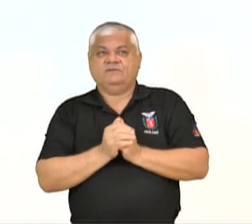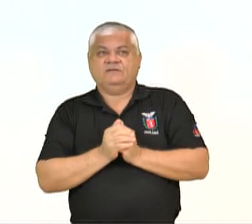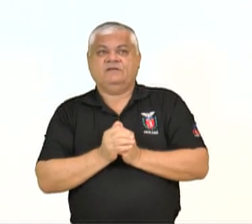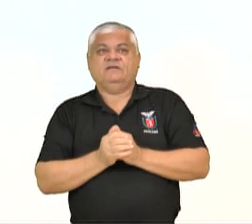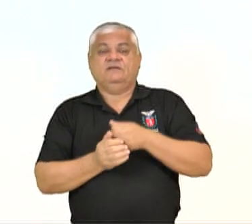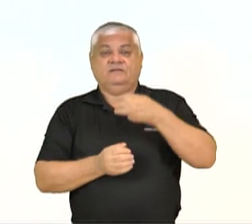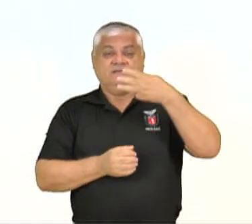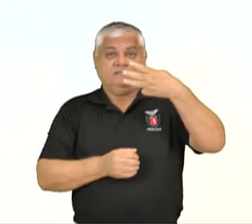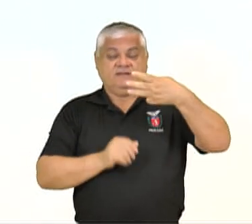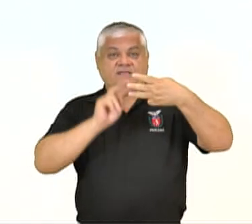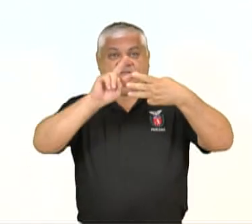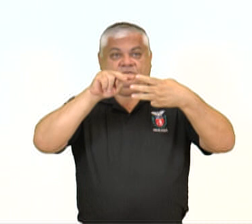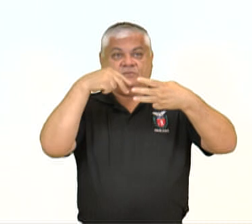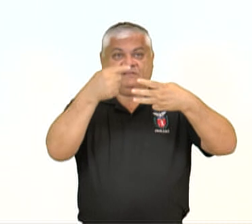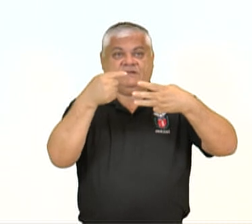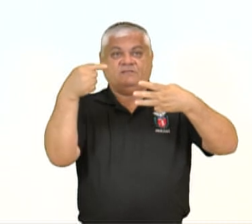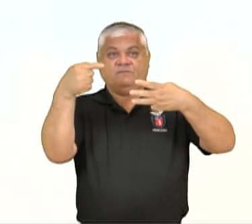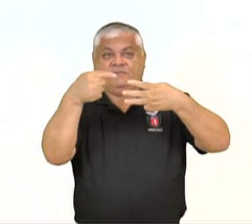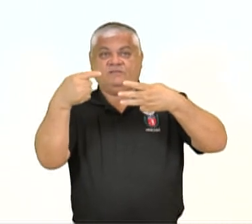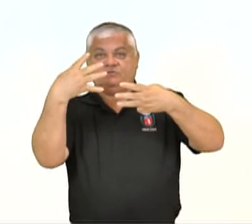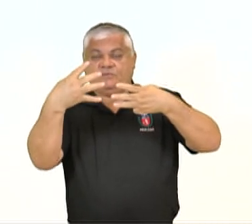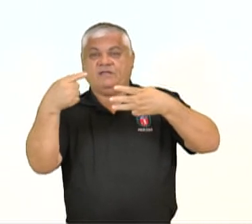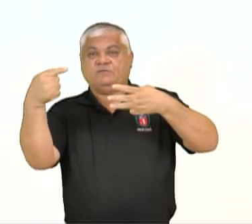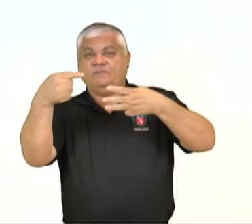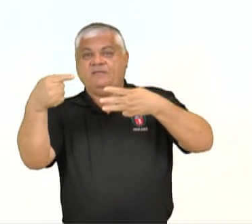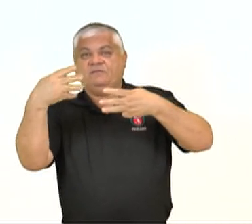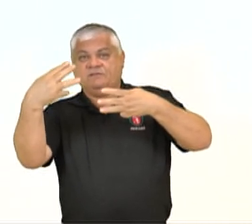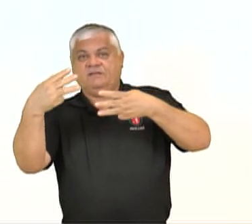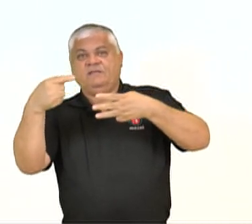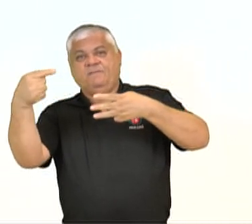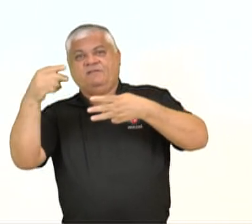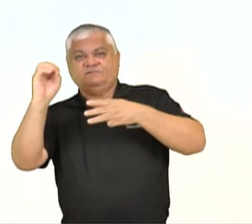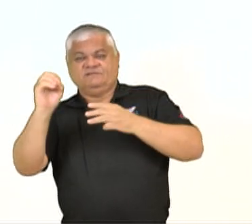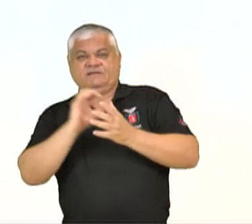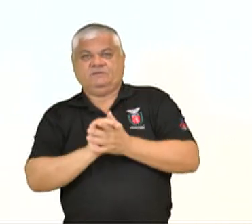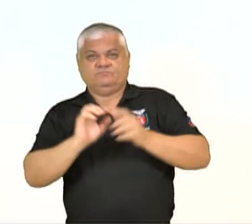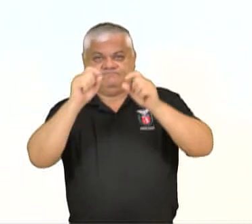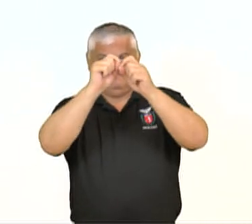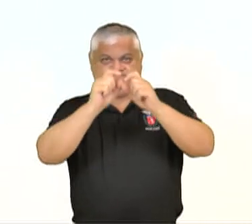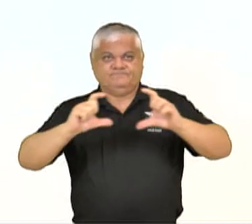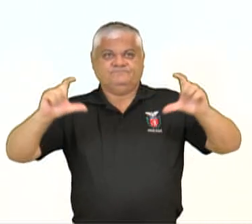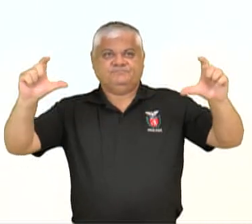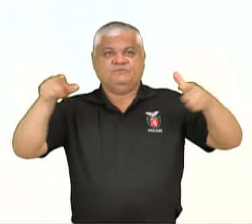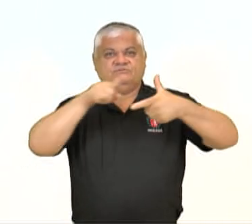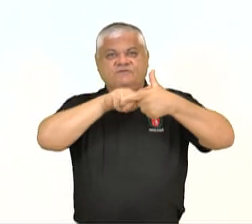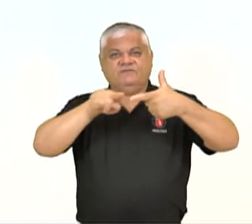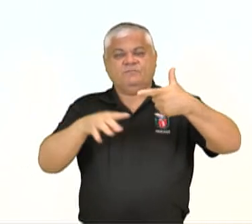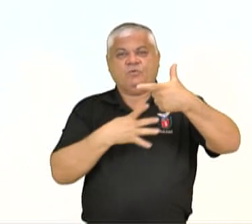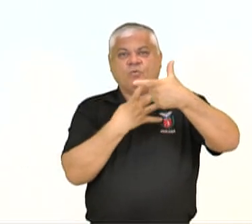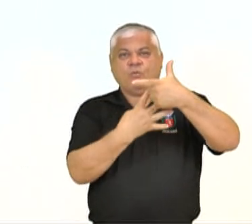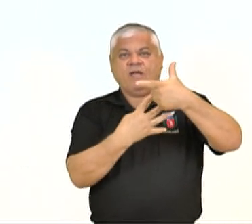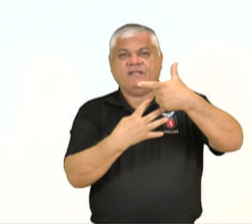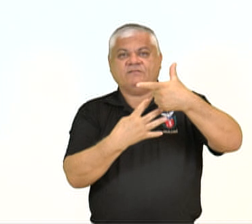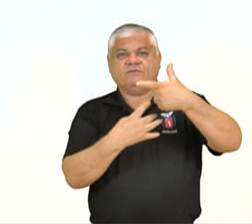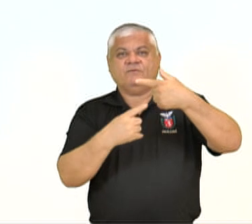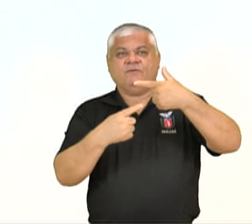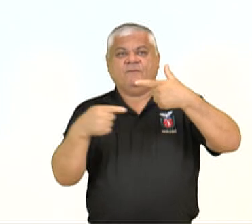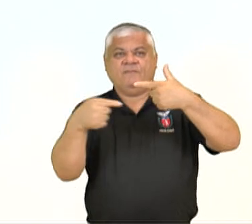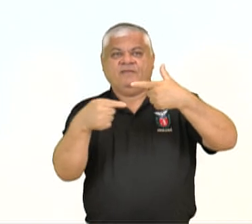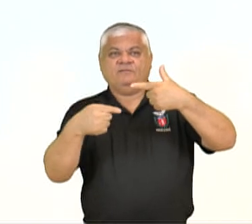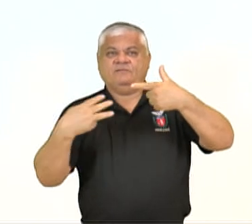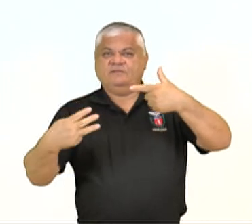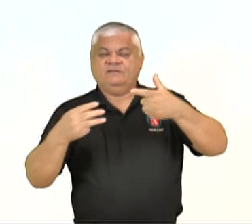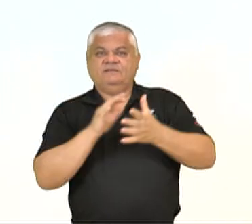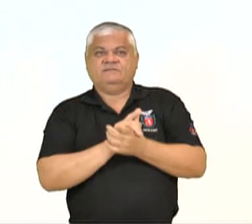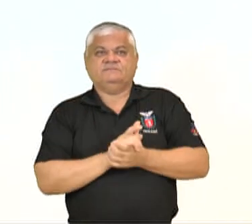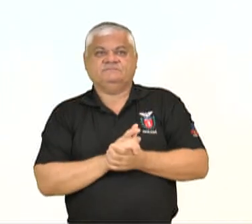ao quadrado menos 4 vezes menos 3 vezes 0, dividindo por 4 vezes menos 3.